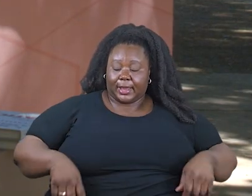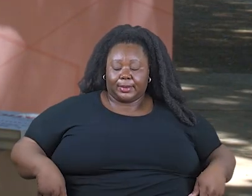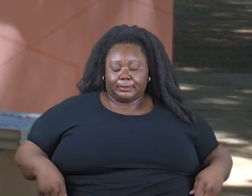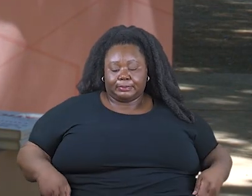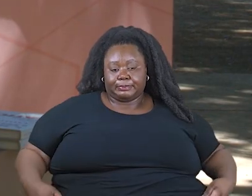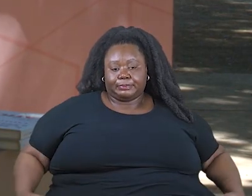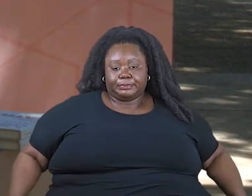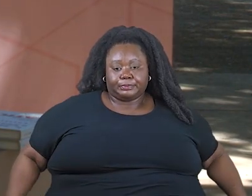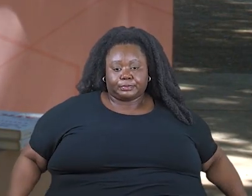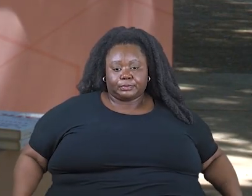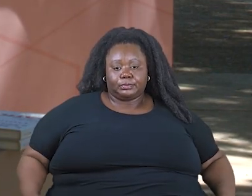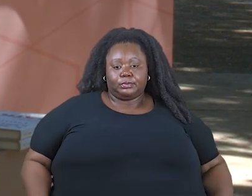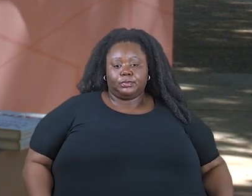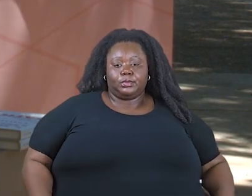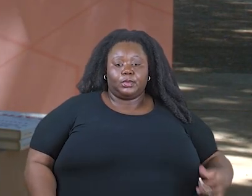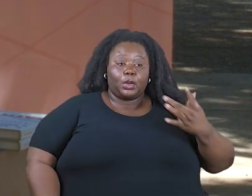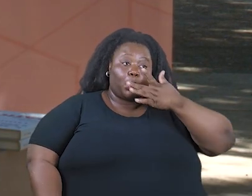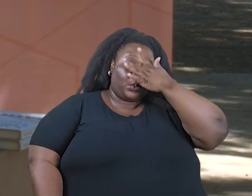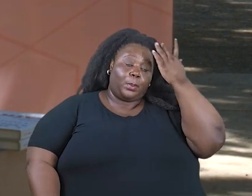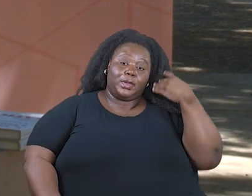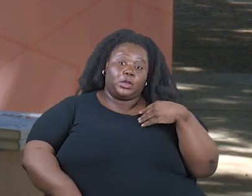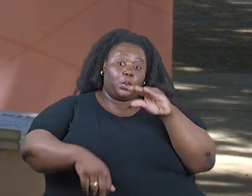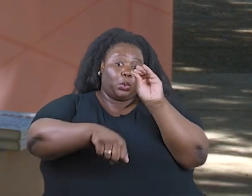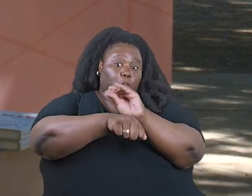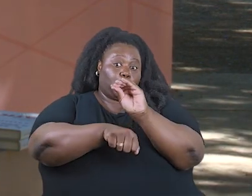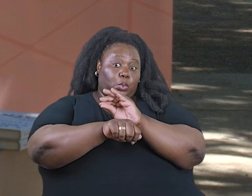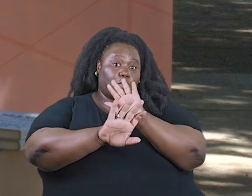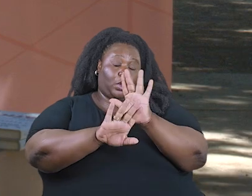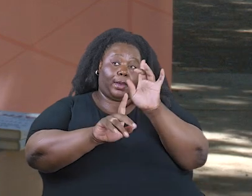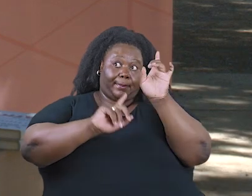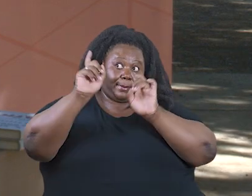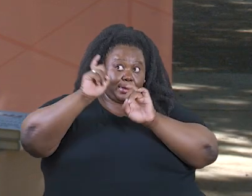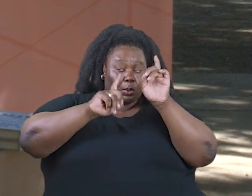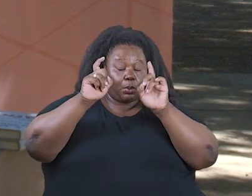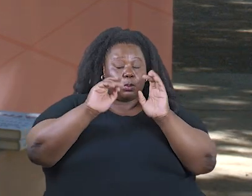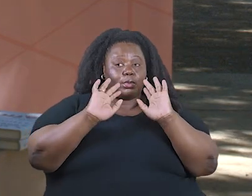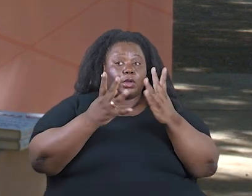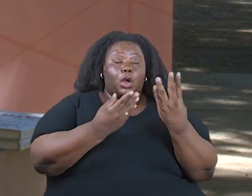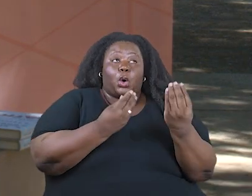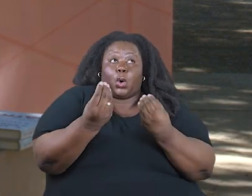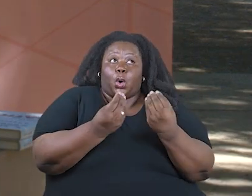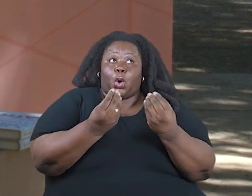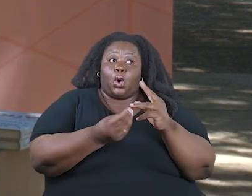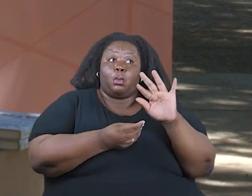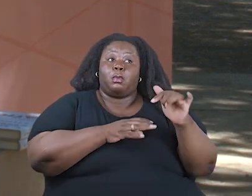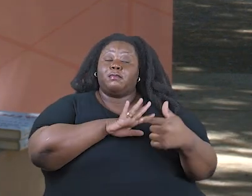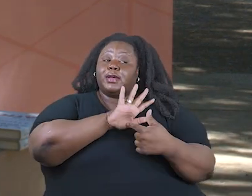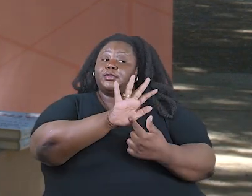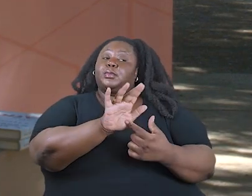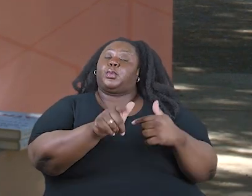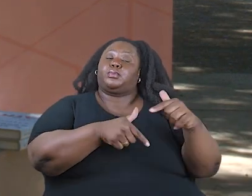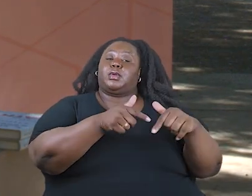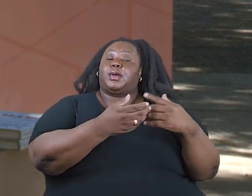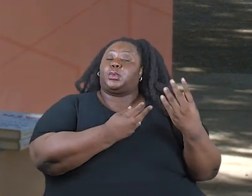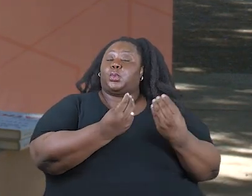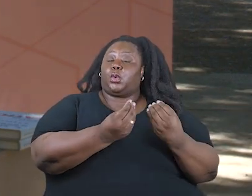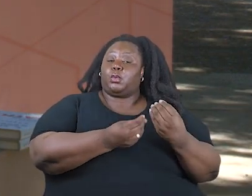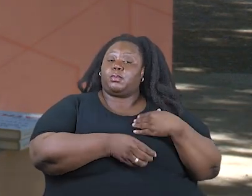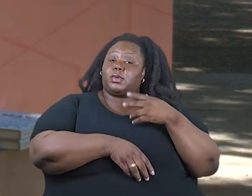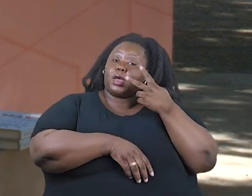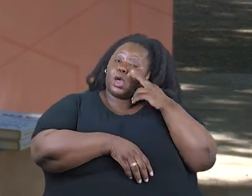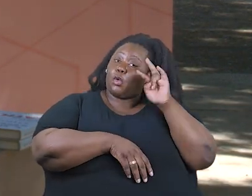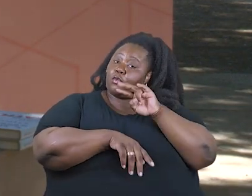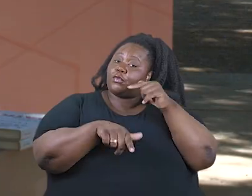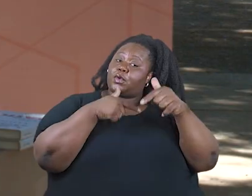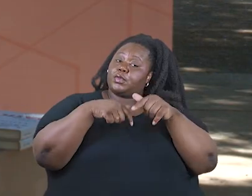o pessoal da conservação aí já se preocupa, né? Como que a gente vai expor esse trabalho? Eu tinha visto esse